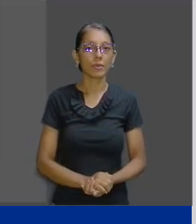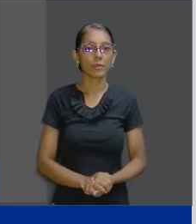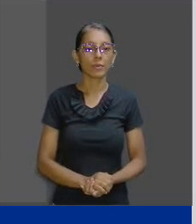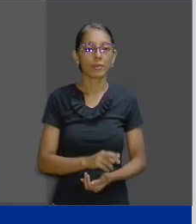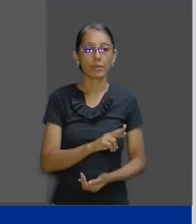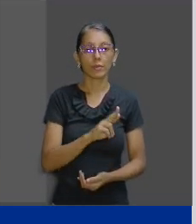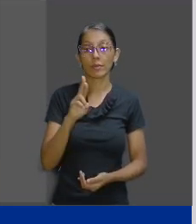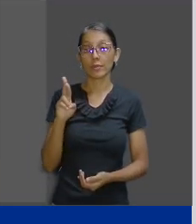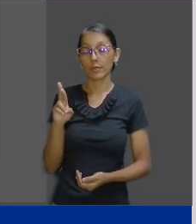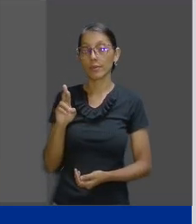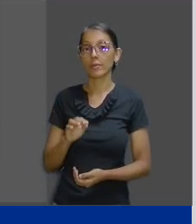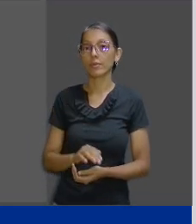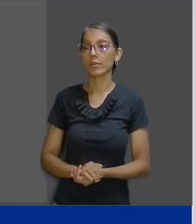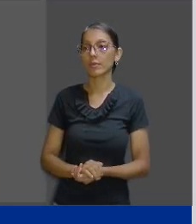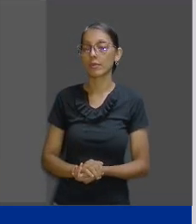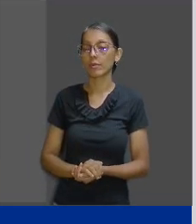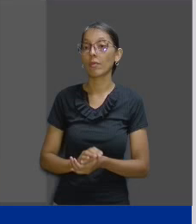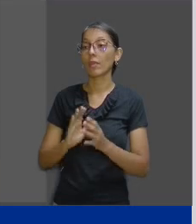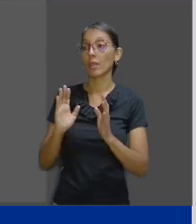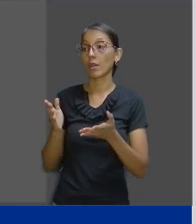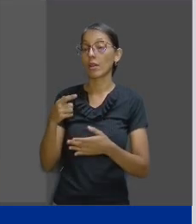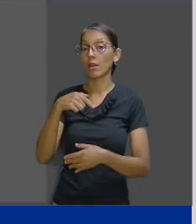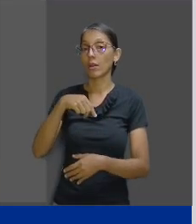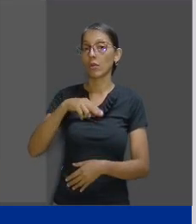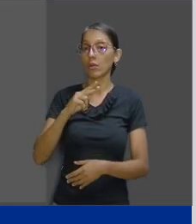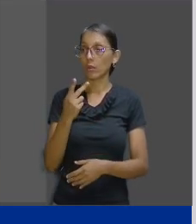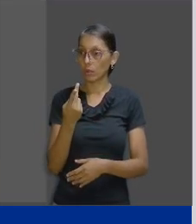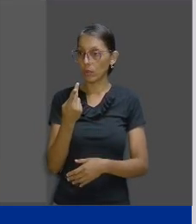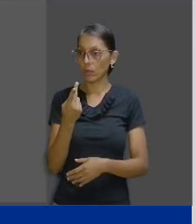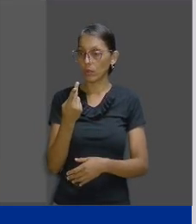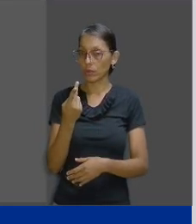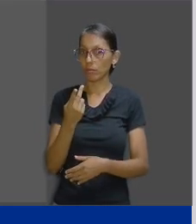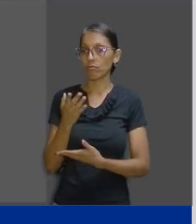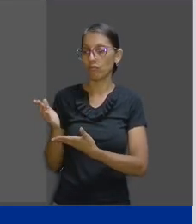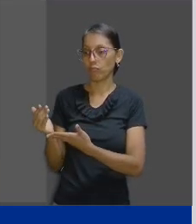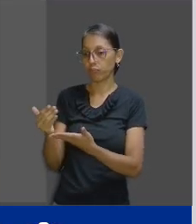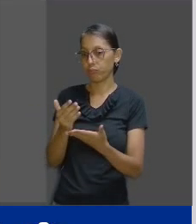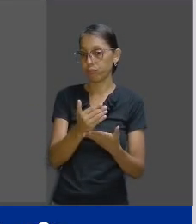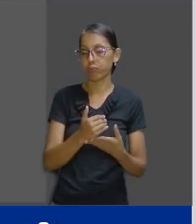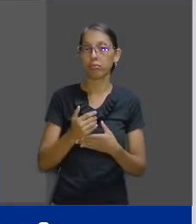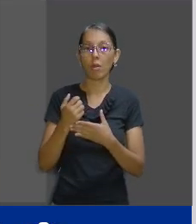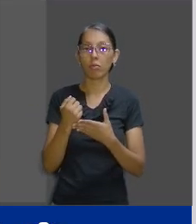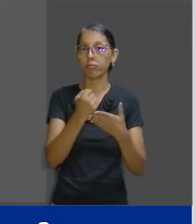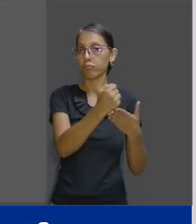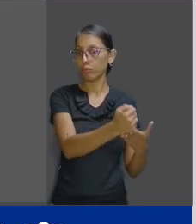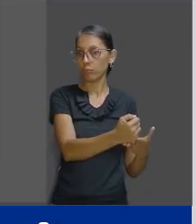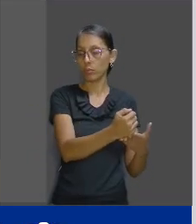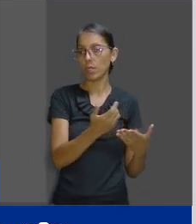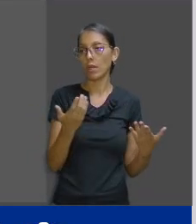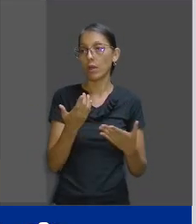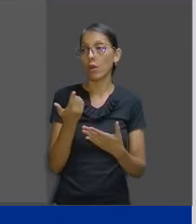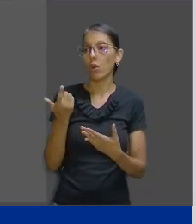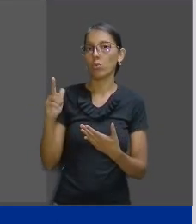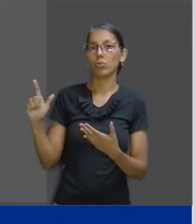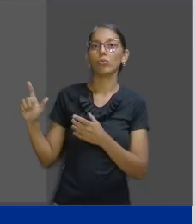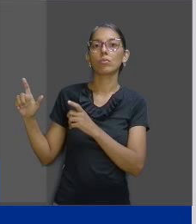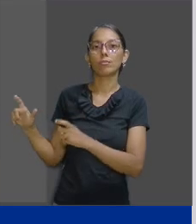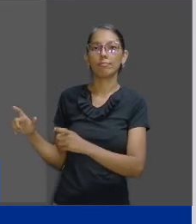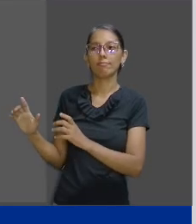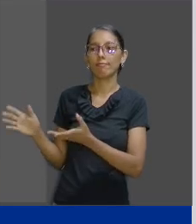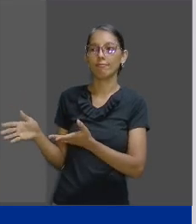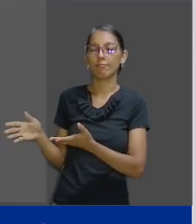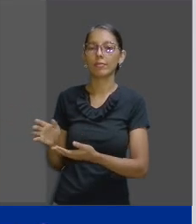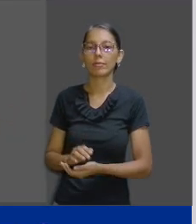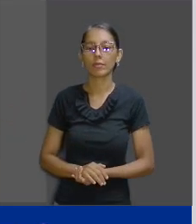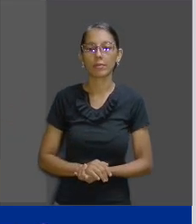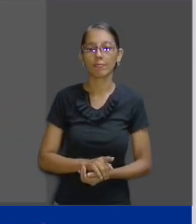de Júlio é: acabei de deixar aqui no Novo Horizonte a primeira carrada. Estou indo lá para o desafio já. O